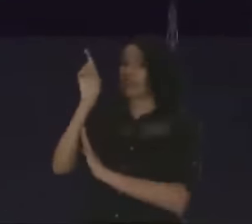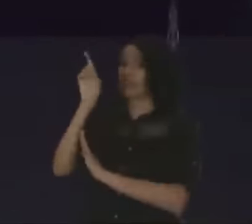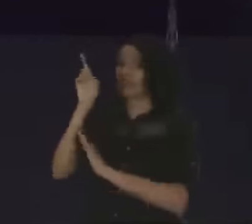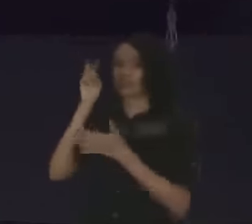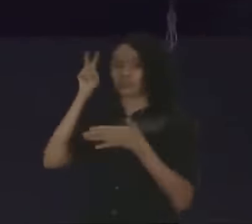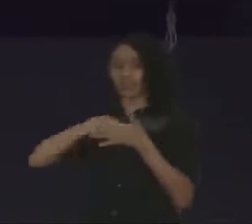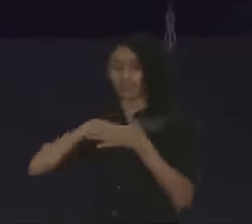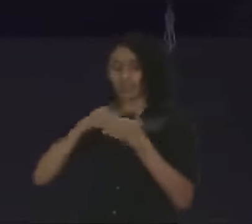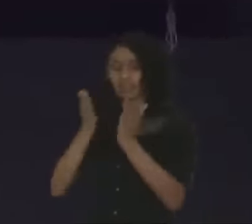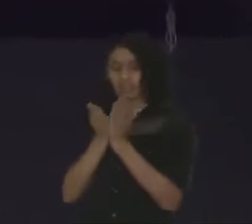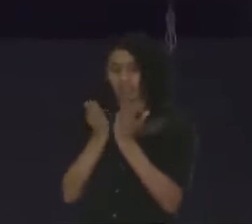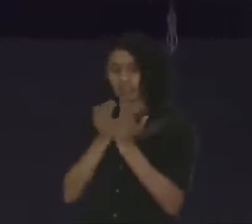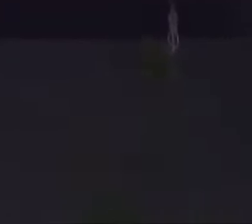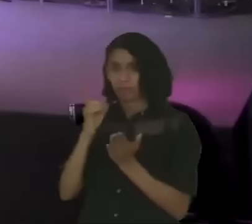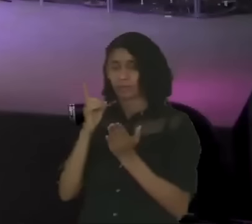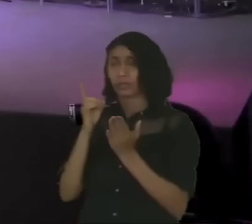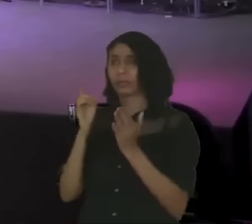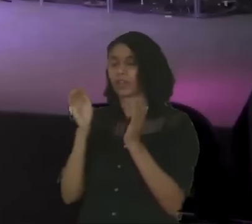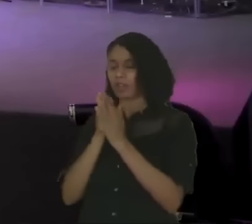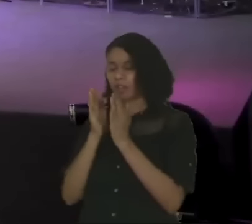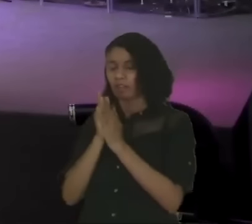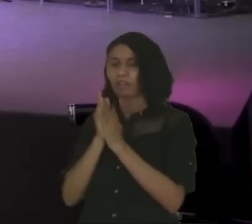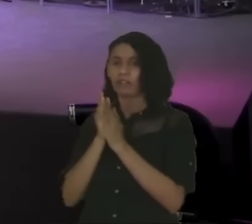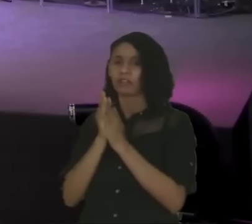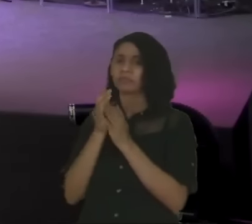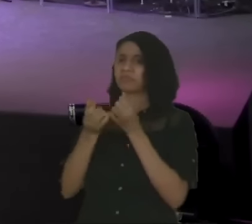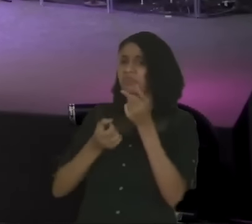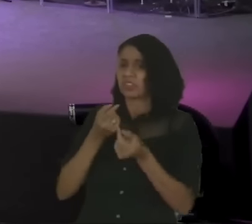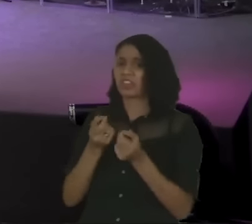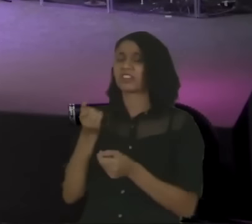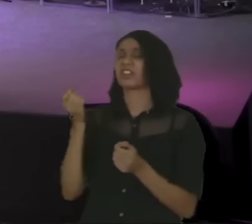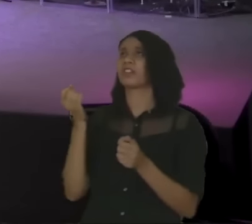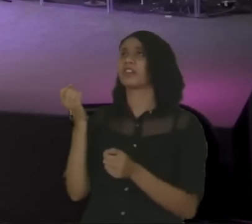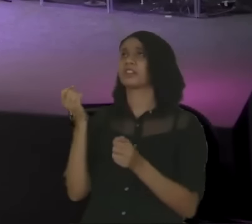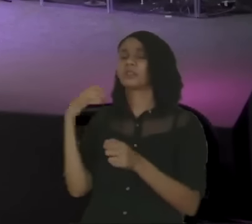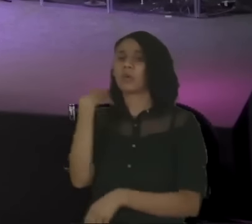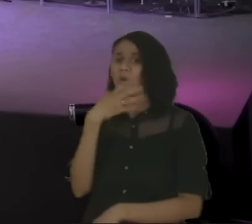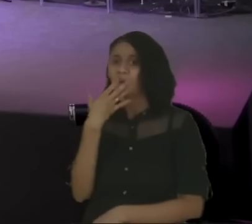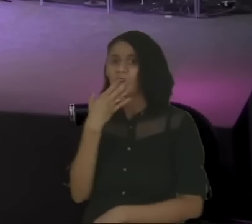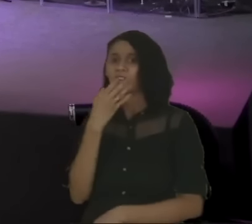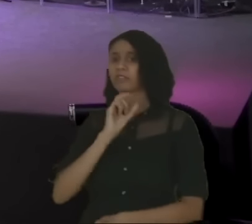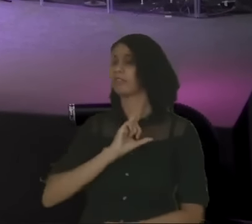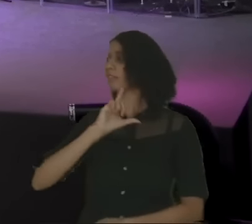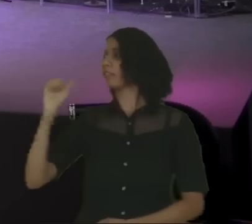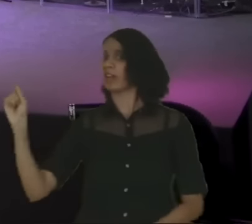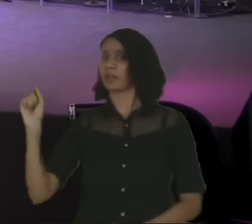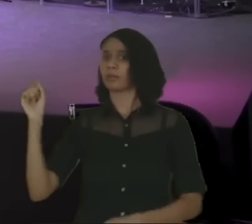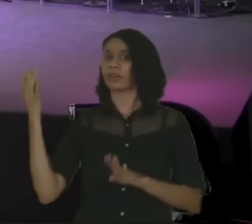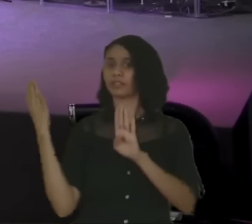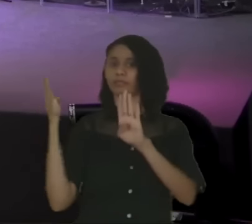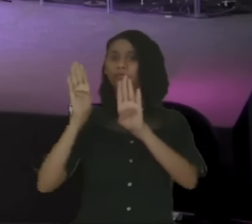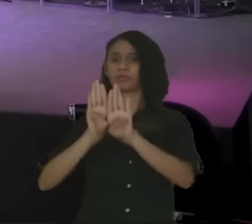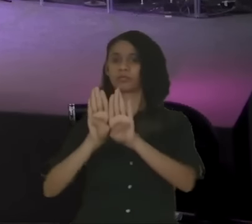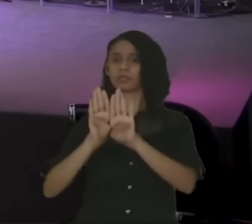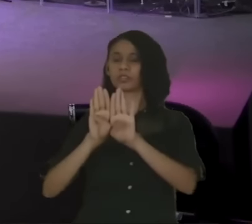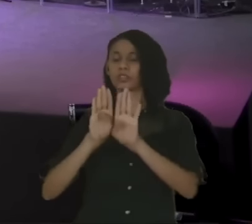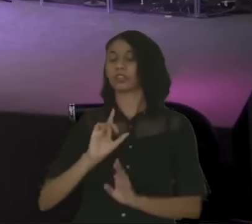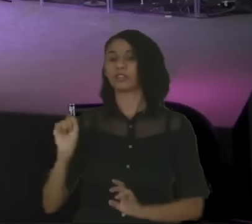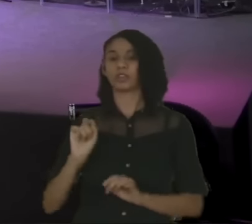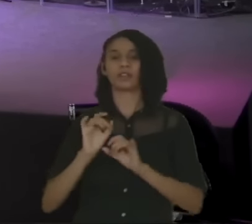ora às vezes canta um pouco sai fecha a porta pronto fechei o lugar se